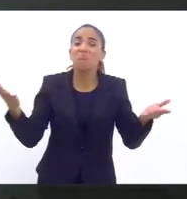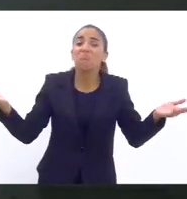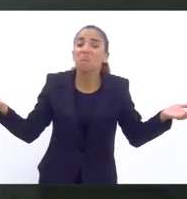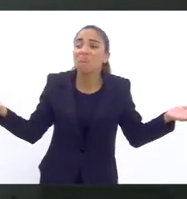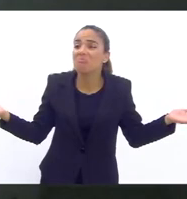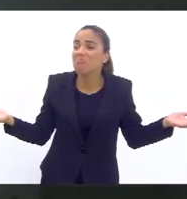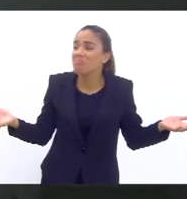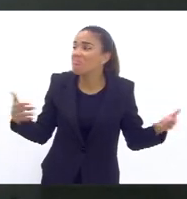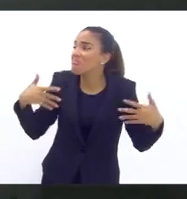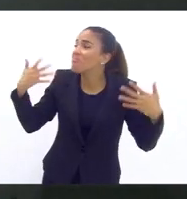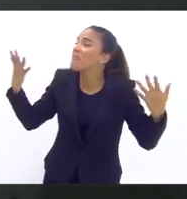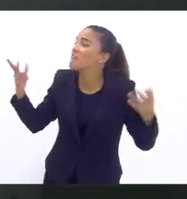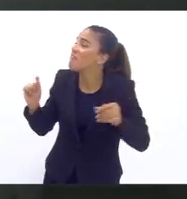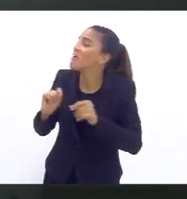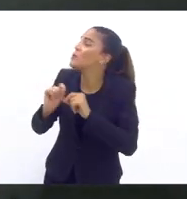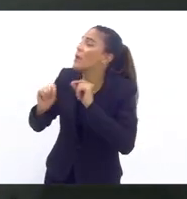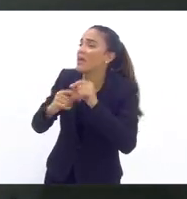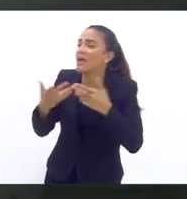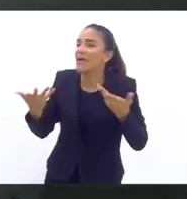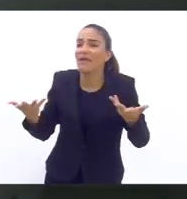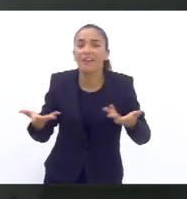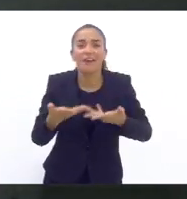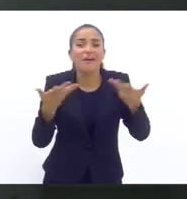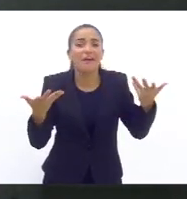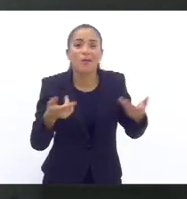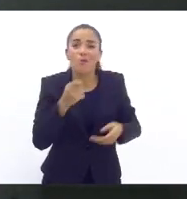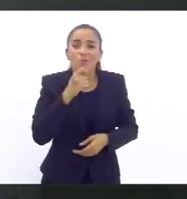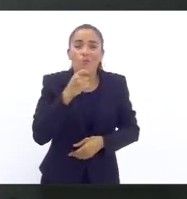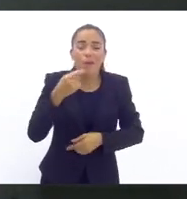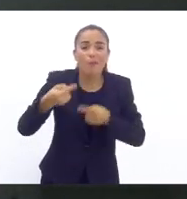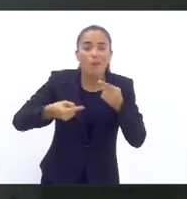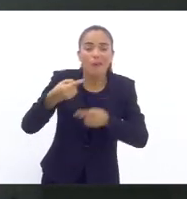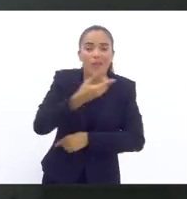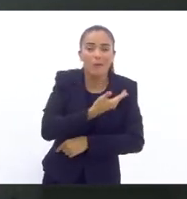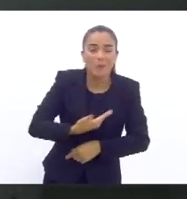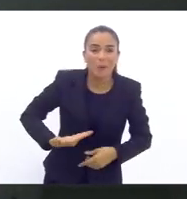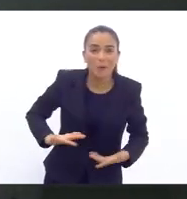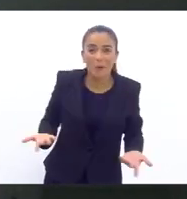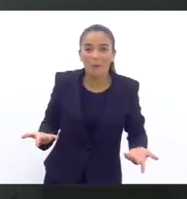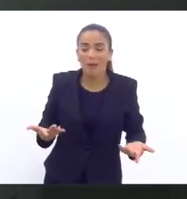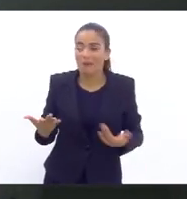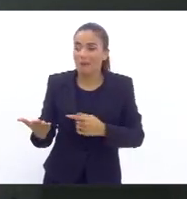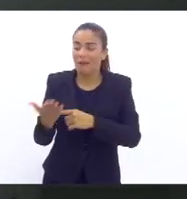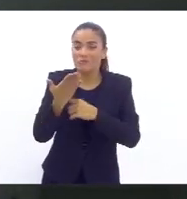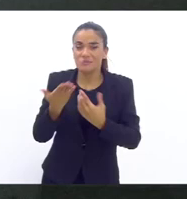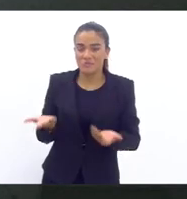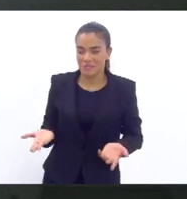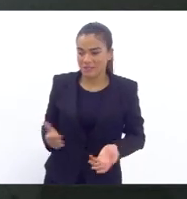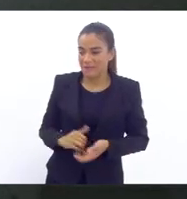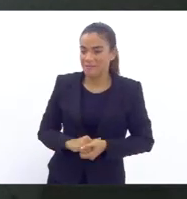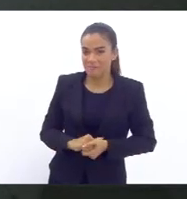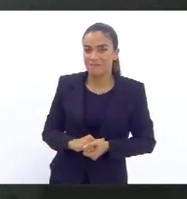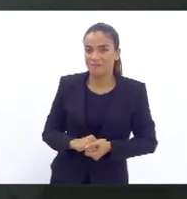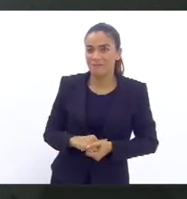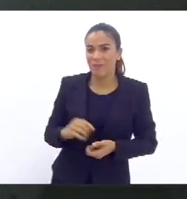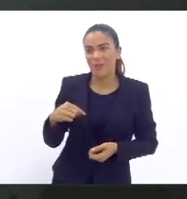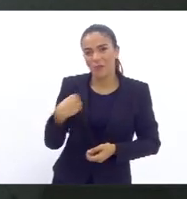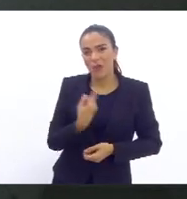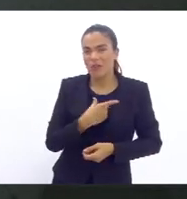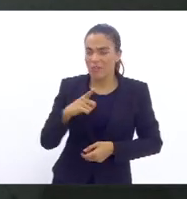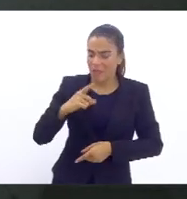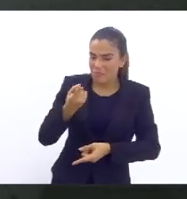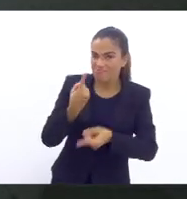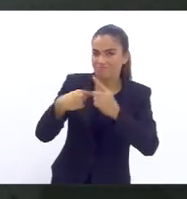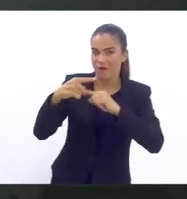a gente solto e o que é que faz com isso sem nenhuma política pública que pudessem parar e eu acho que a gente tem uma reparação